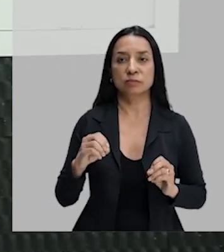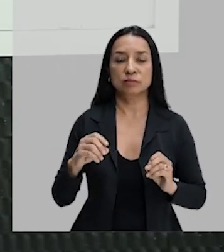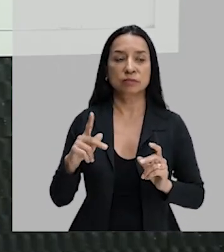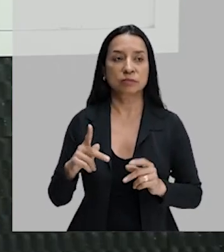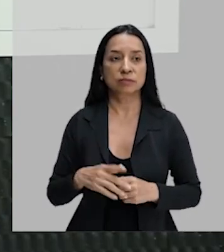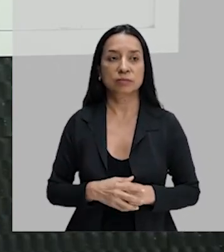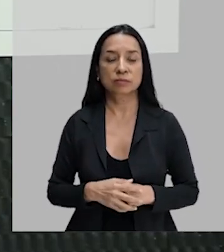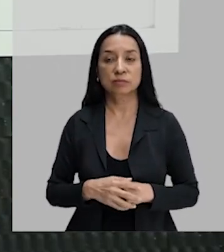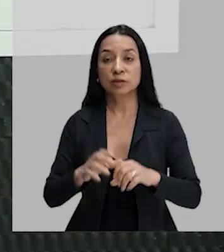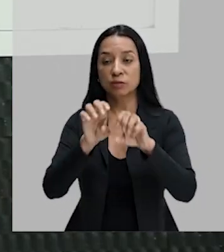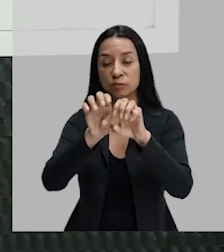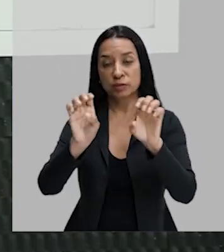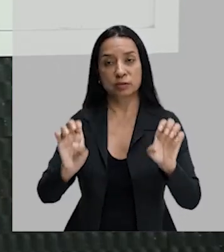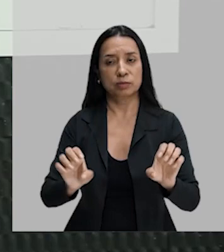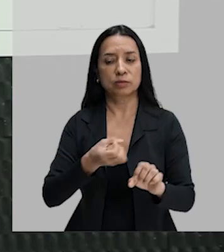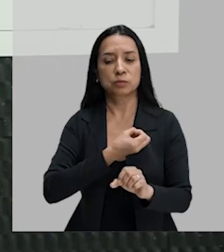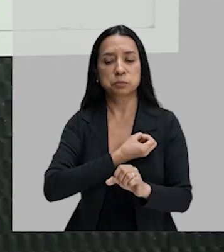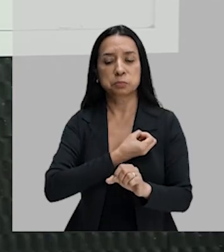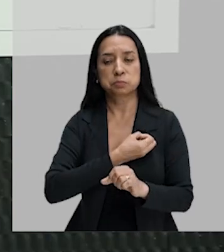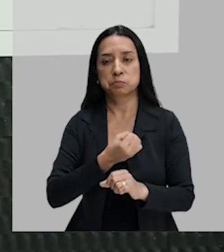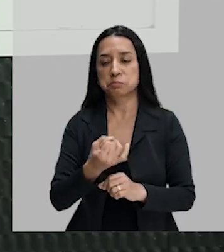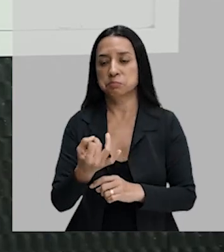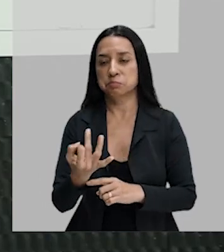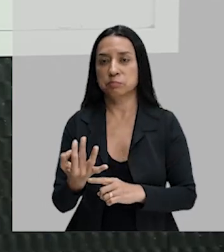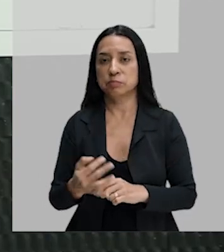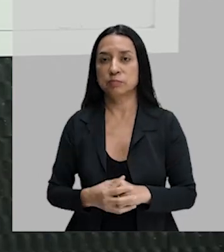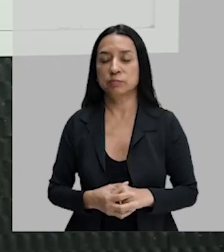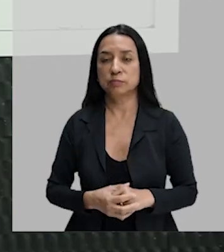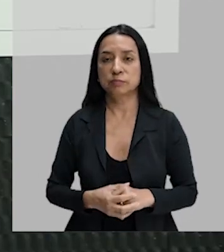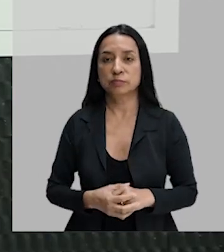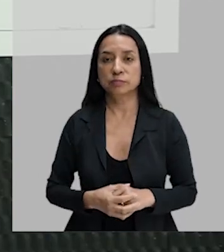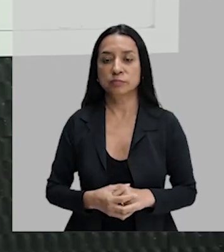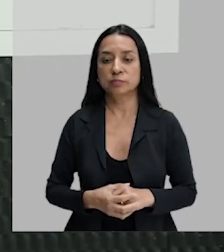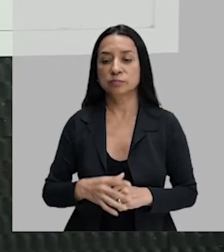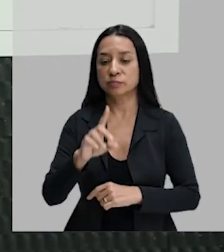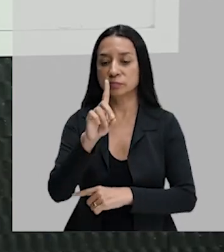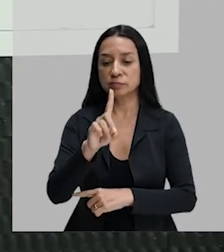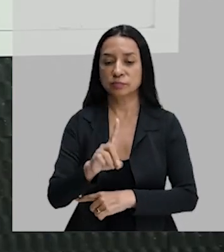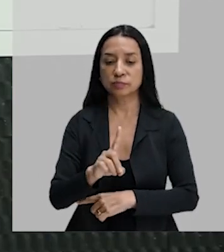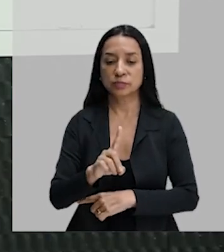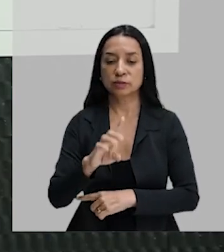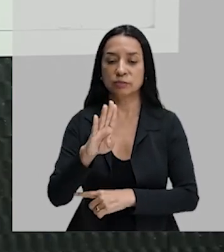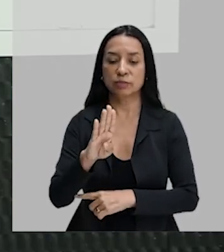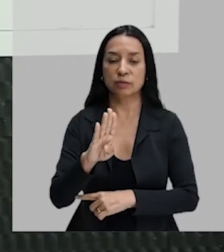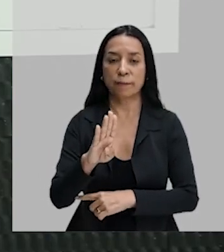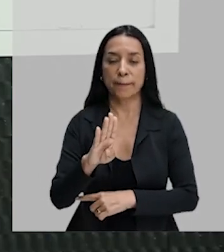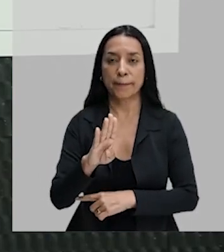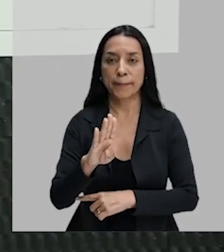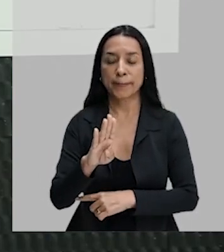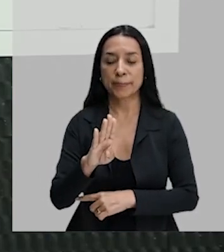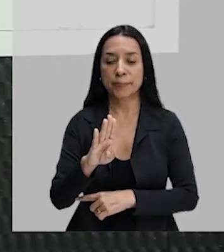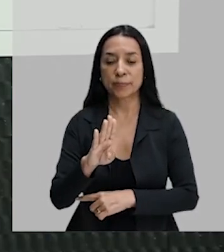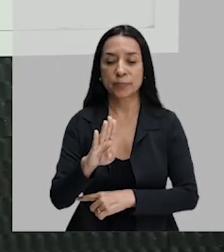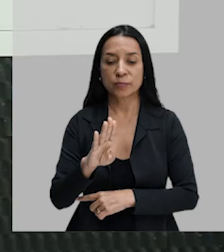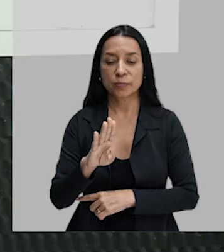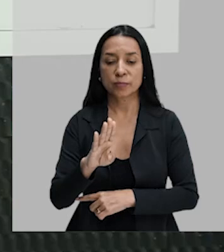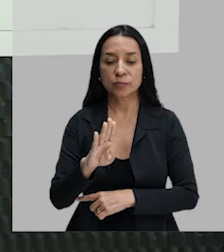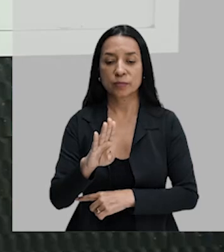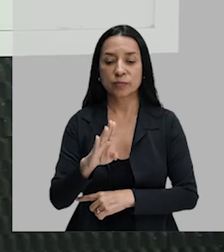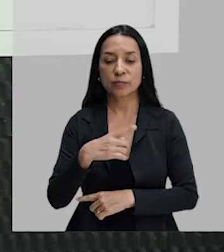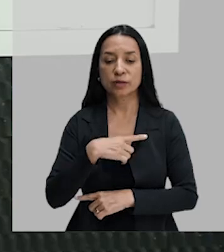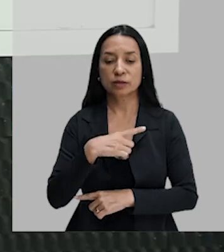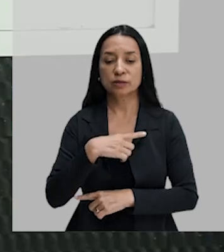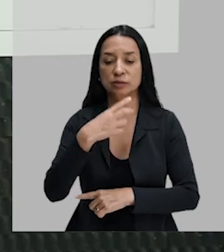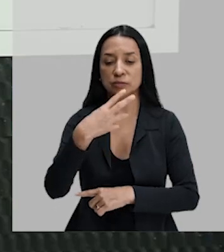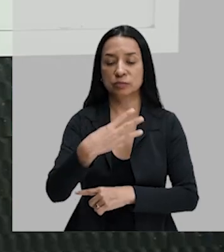uma expressãozinha numérica né então determinante de B nós